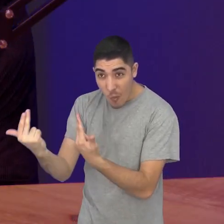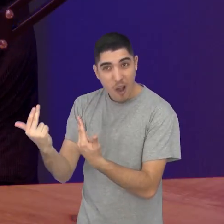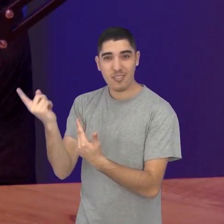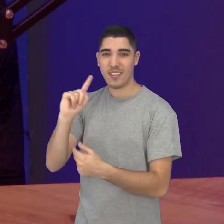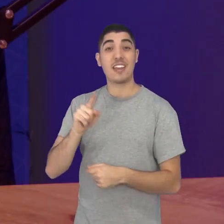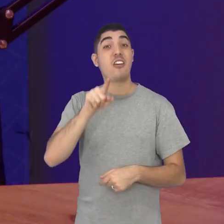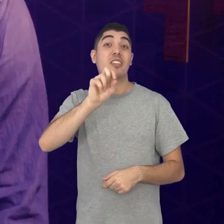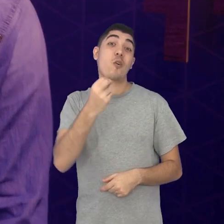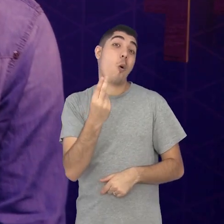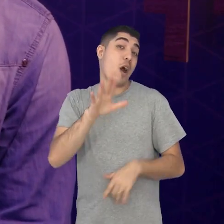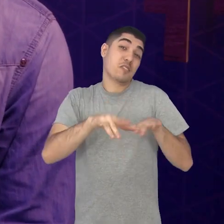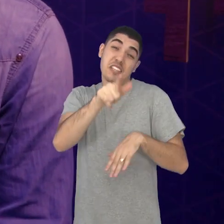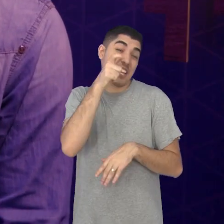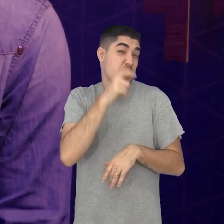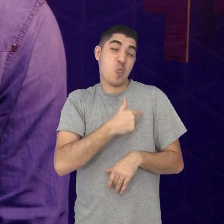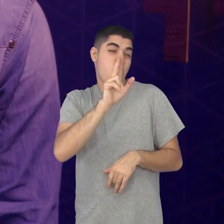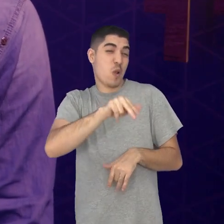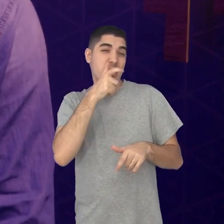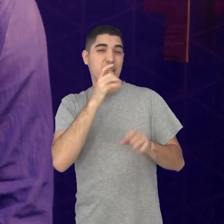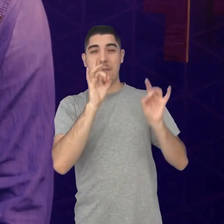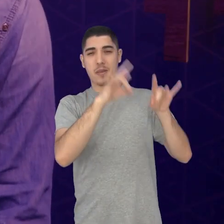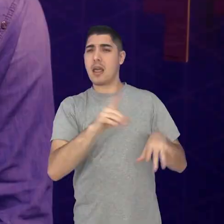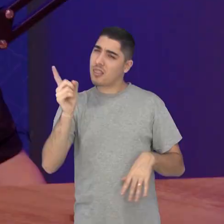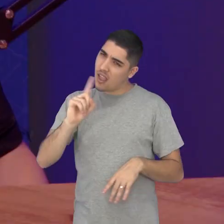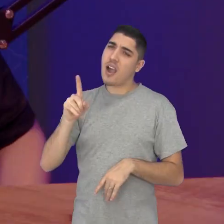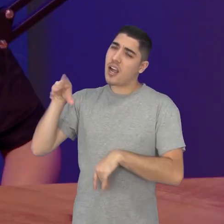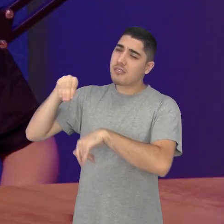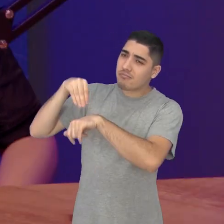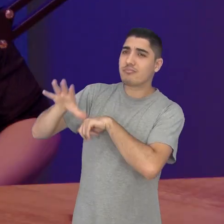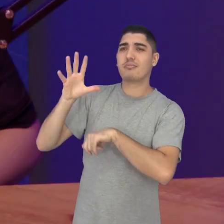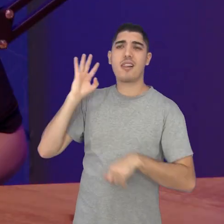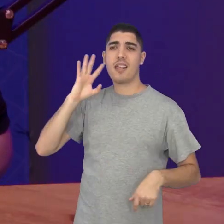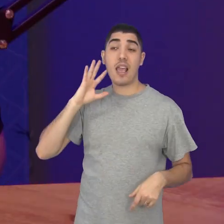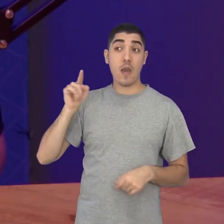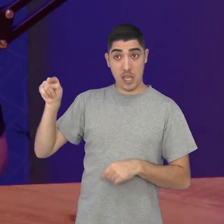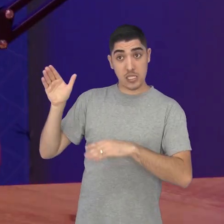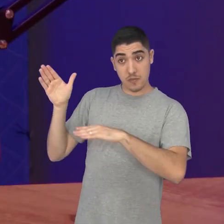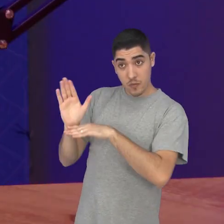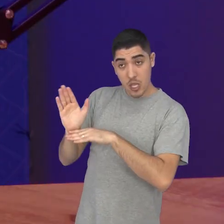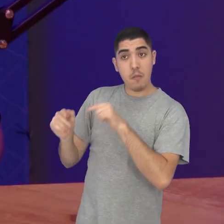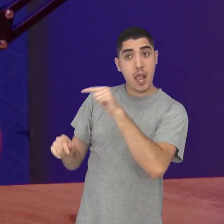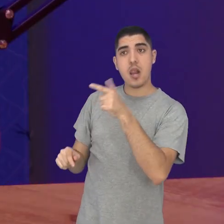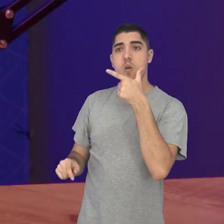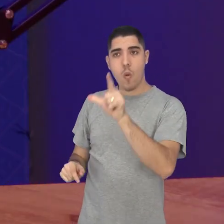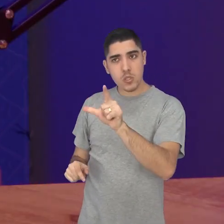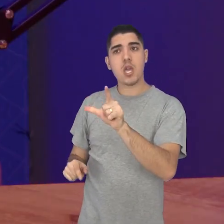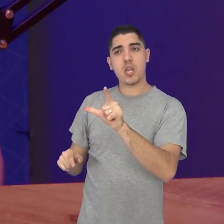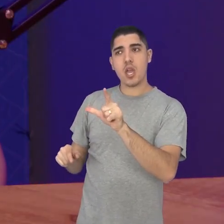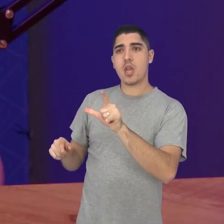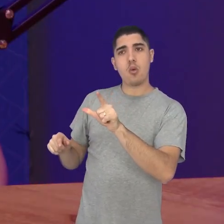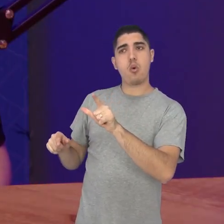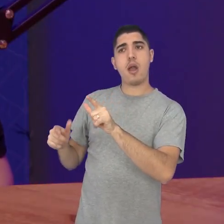Talvez nunca mais assista Monstros S.A. Não, a mensagem é boa, a mensagem é de esperança. Em Monstros S.A. eles